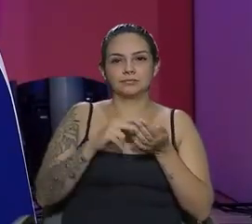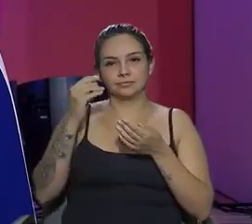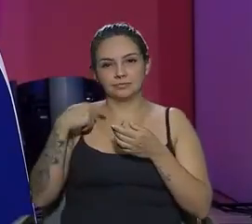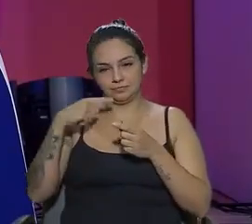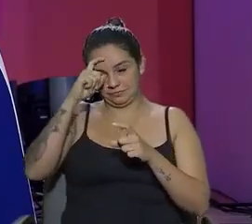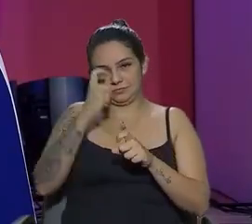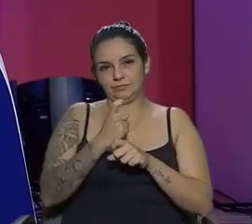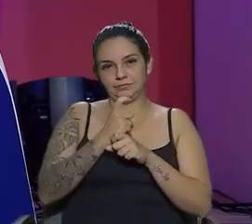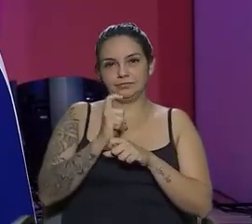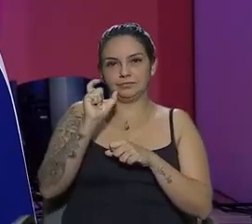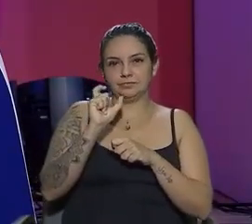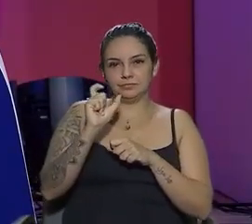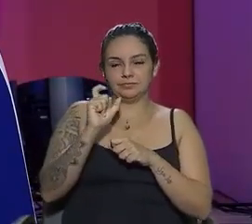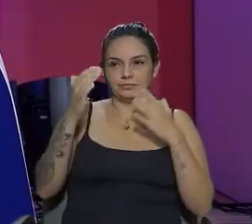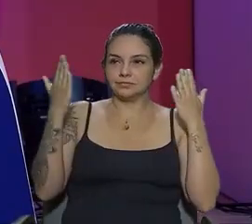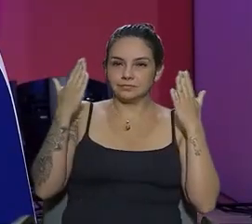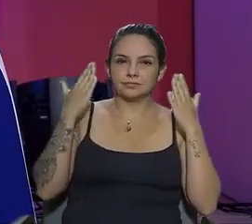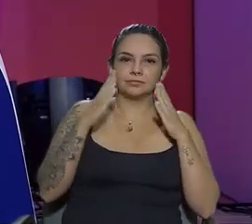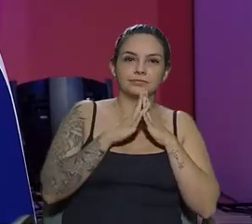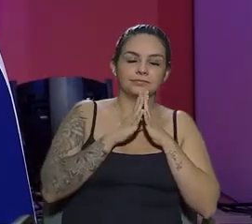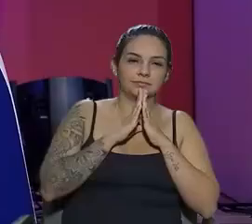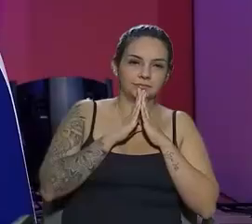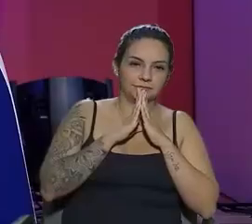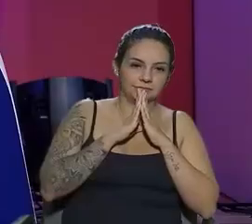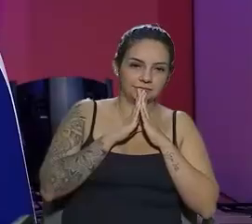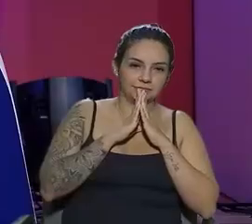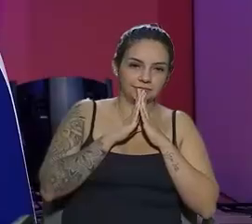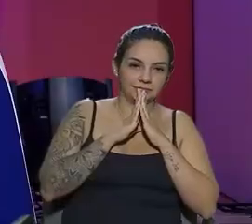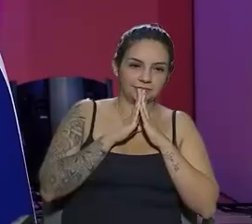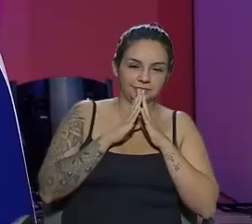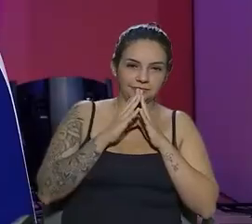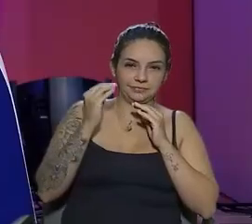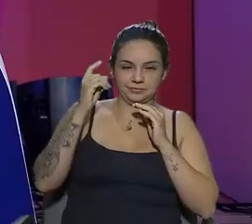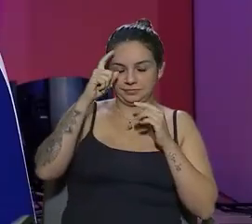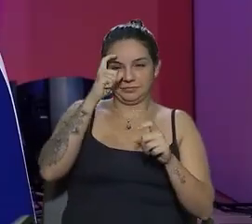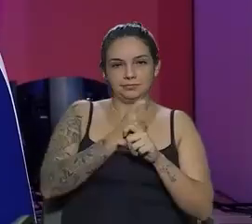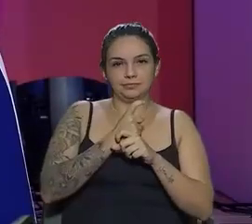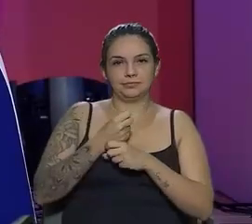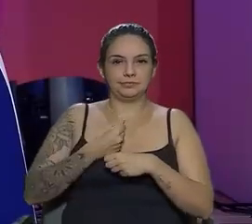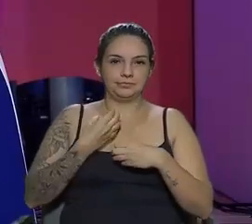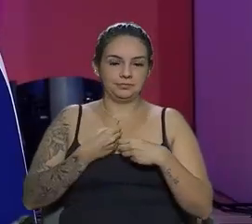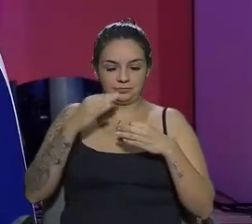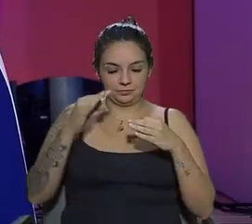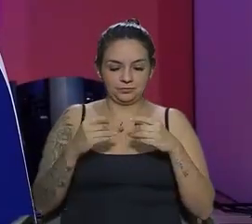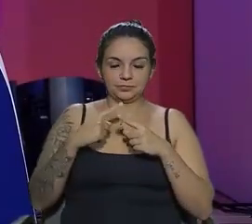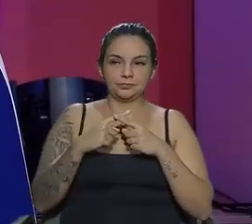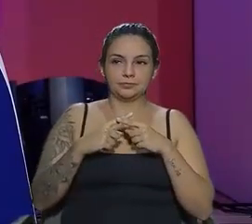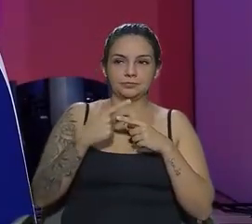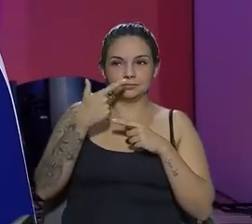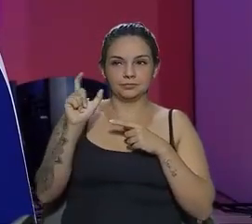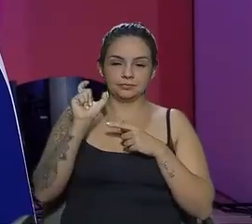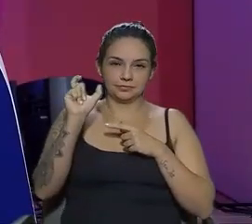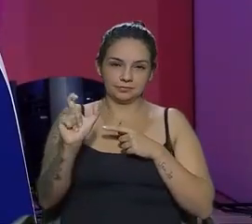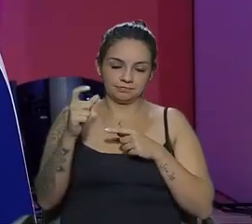vou teimar com essas palavras que eu desconfio, vou teimar com a ideia de poesia concreta, porque também é